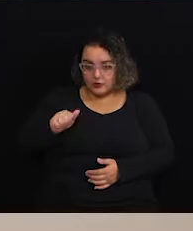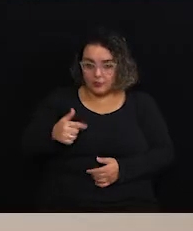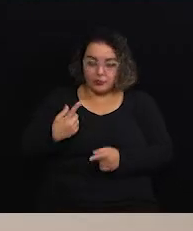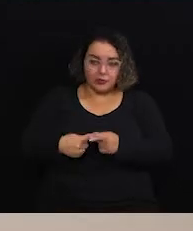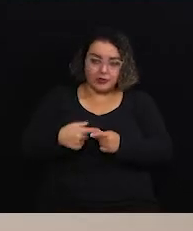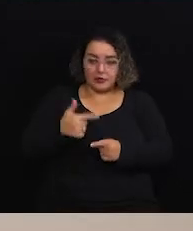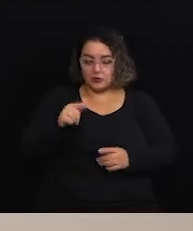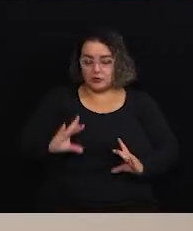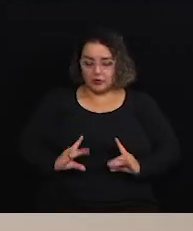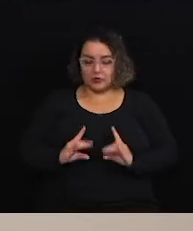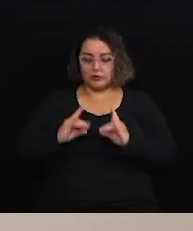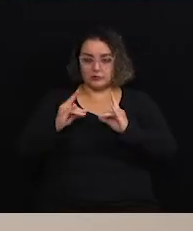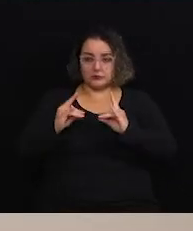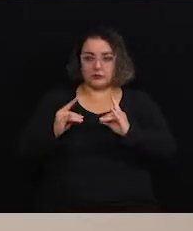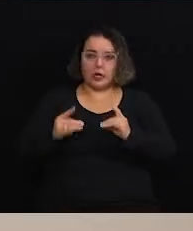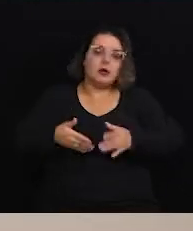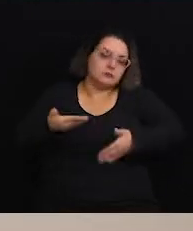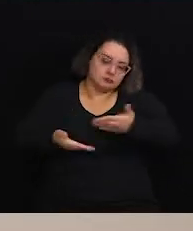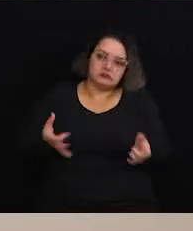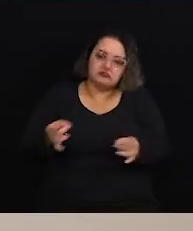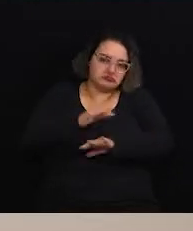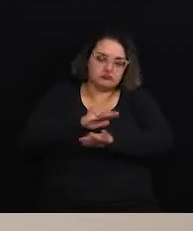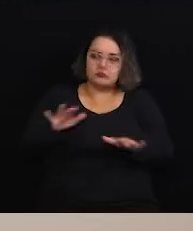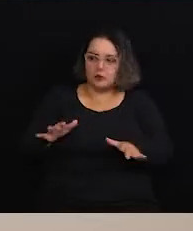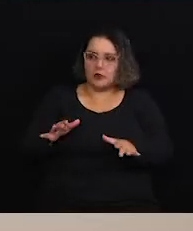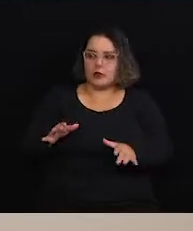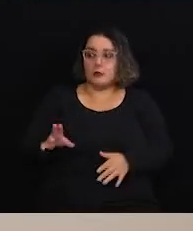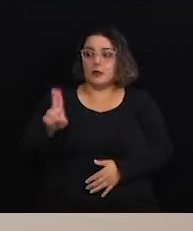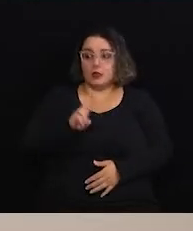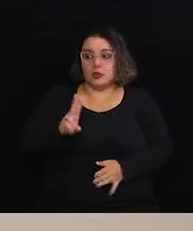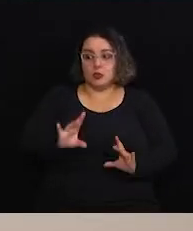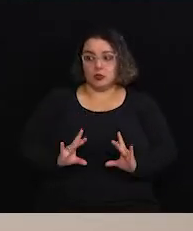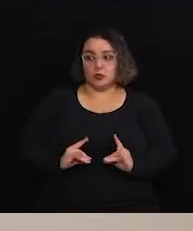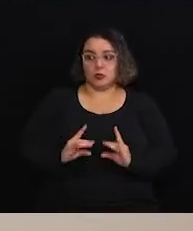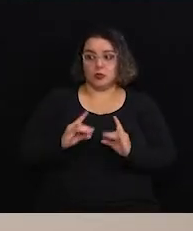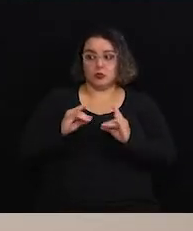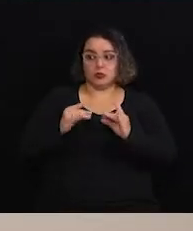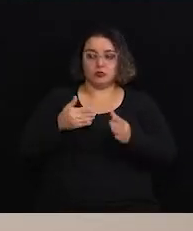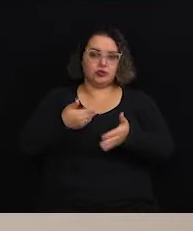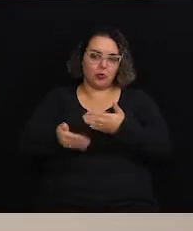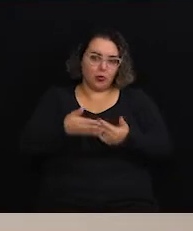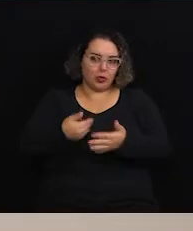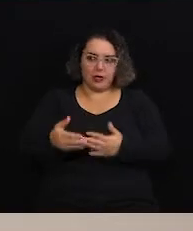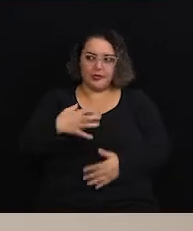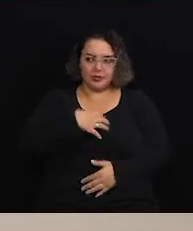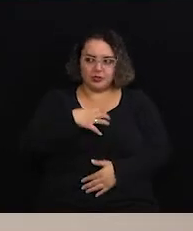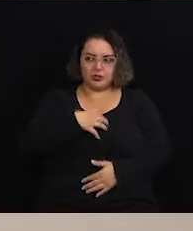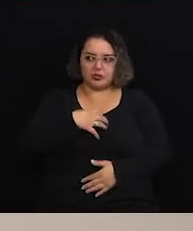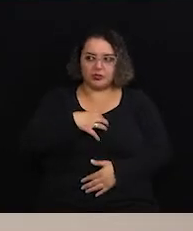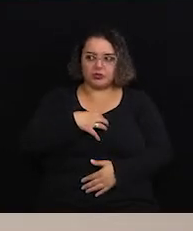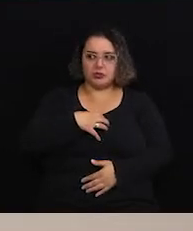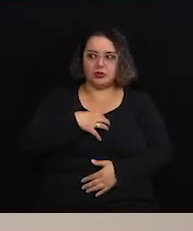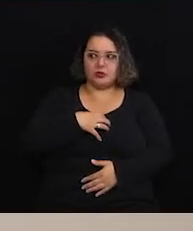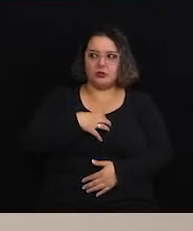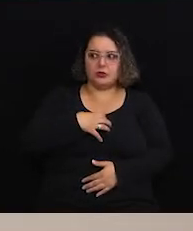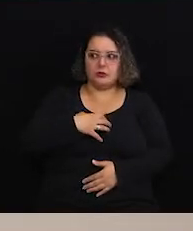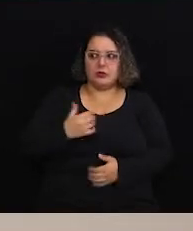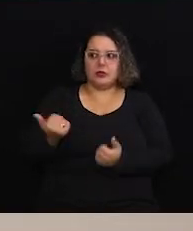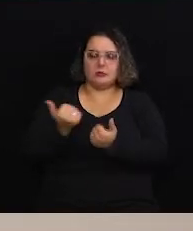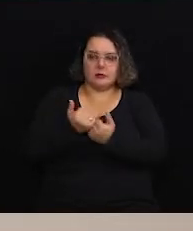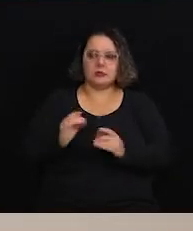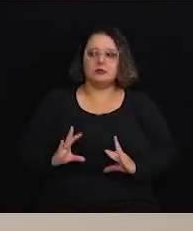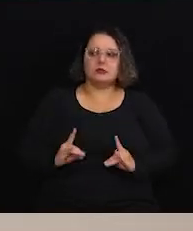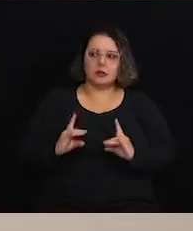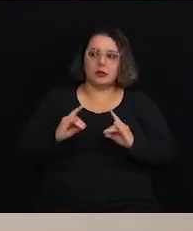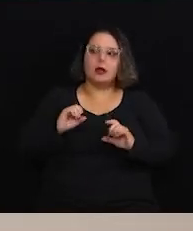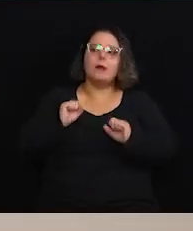alguns casos, principalmente quando elas começam a usar um hormônio, e às vezes de forma inadequada para terapia de reposição hormonal, ela pode,